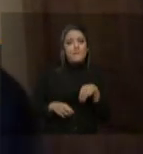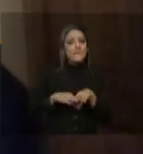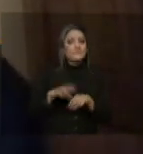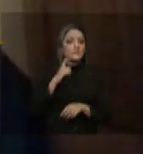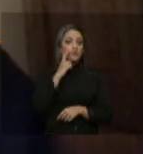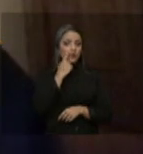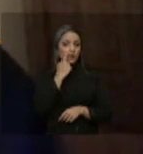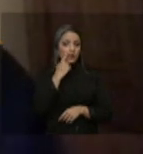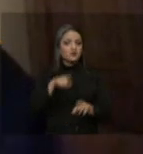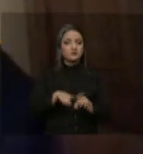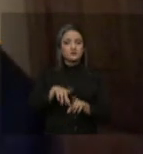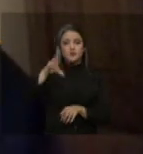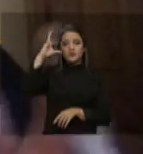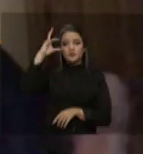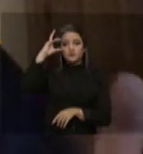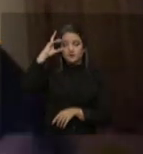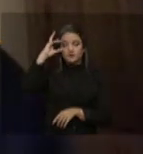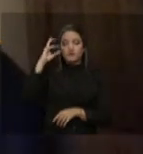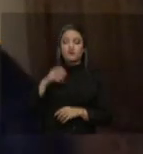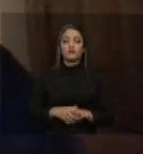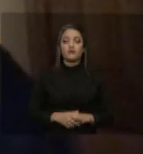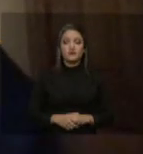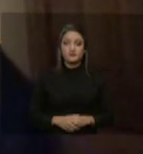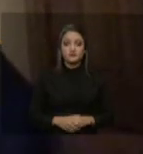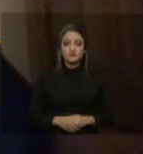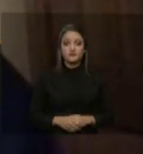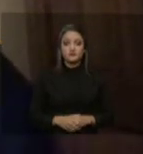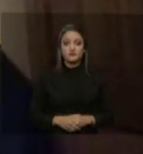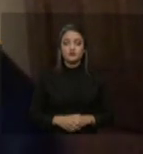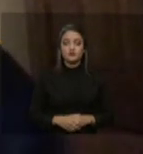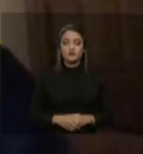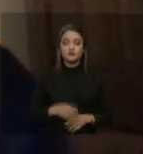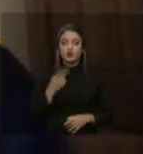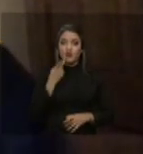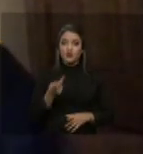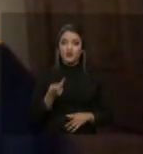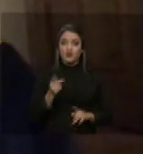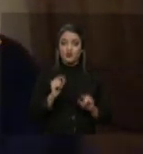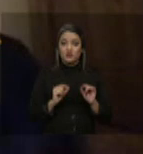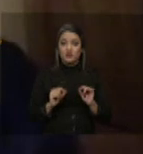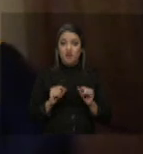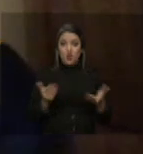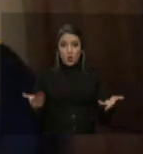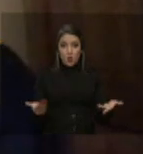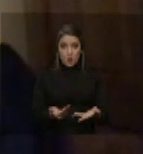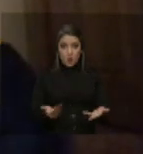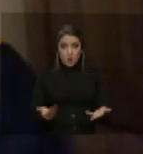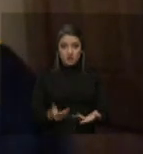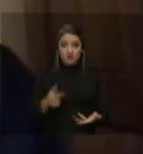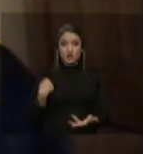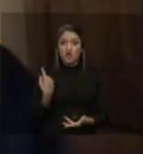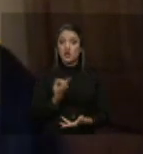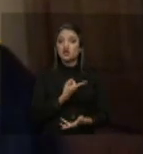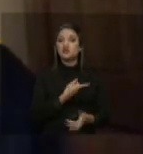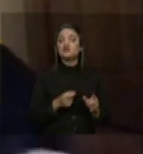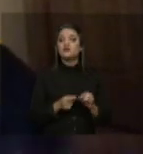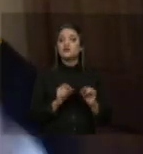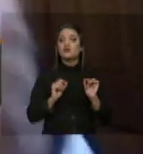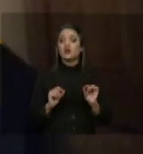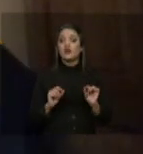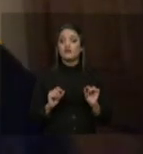desmarques e ao Ministro André Mendonça e quero dizer para finalizar senhor presidente o que nós fizemos hoje nada mais foi do